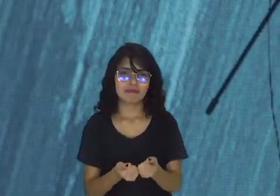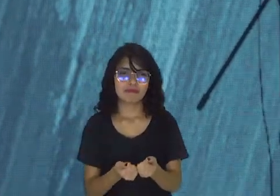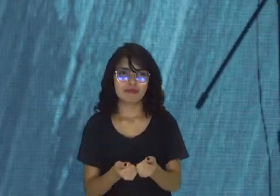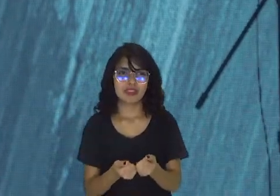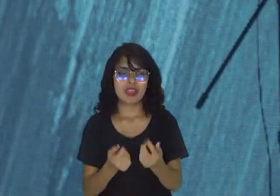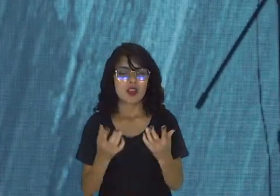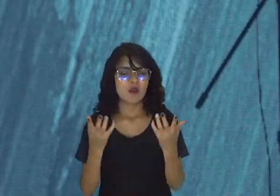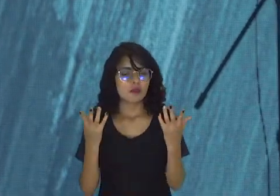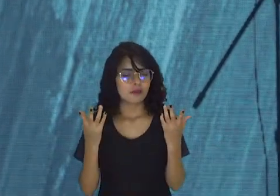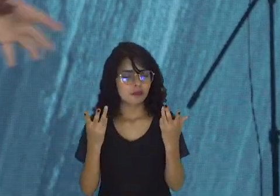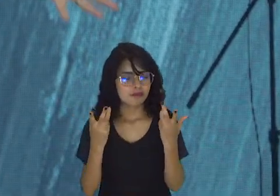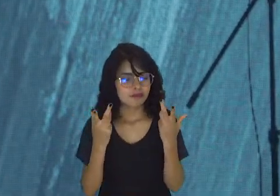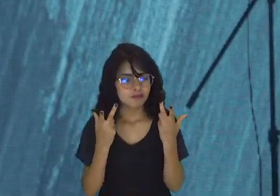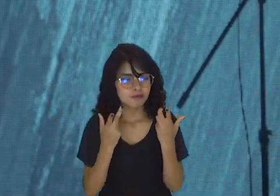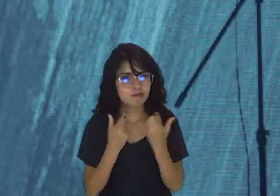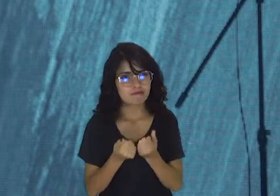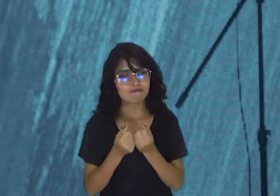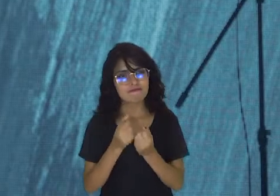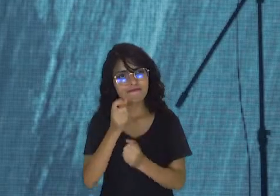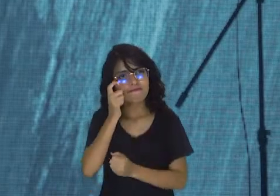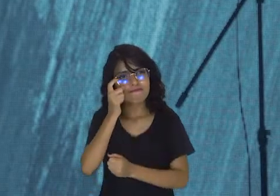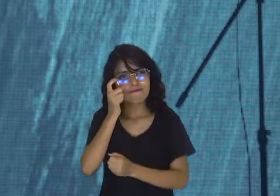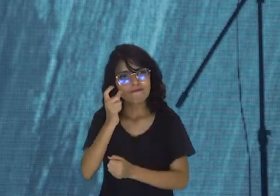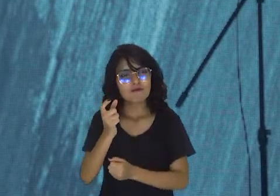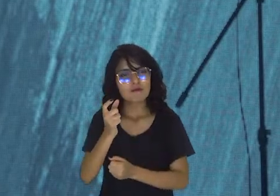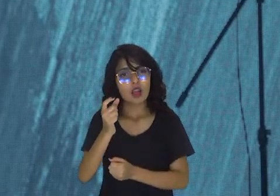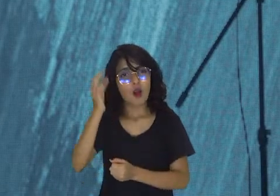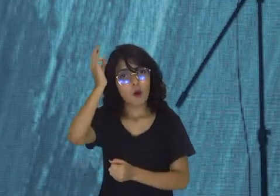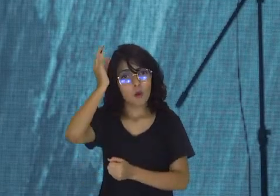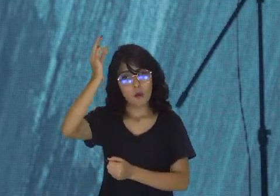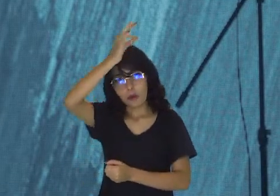É incrível quando o Espírito se move.